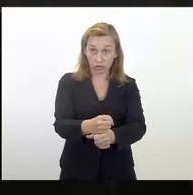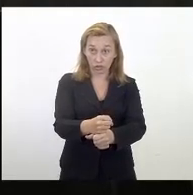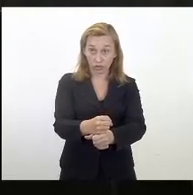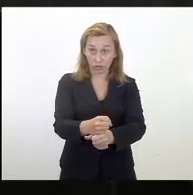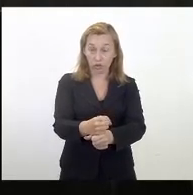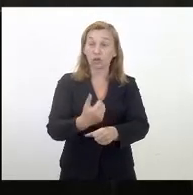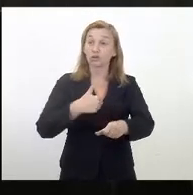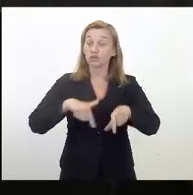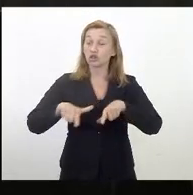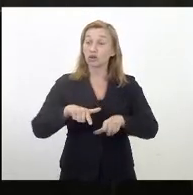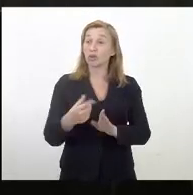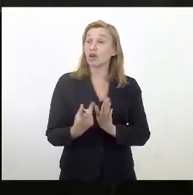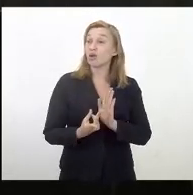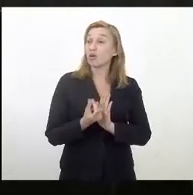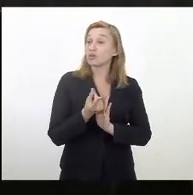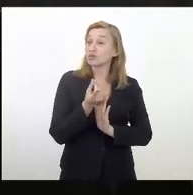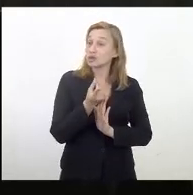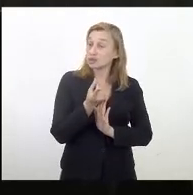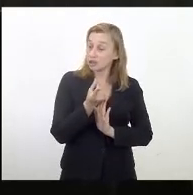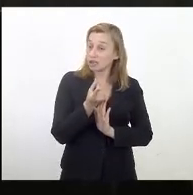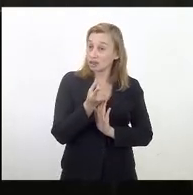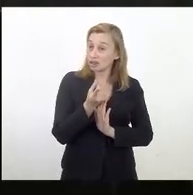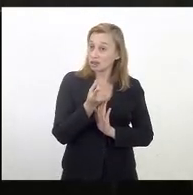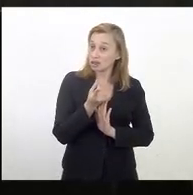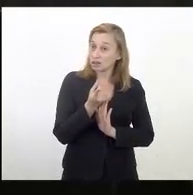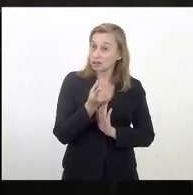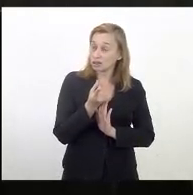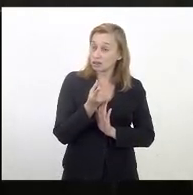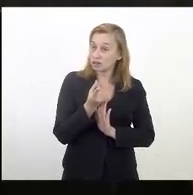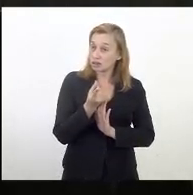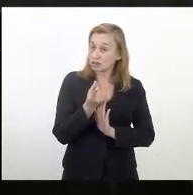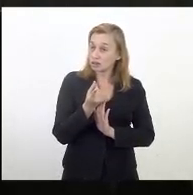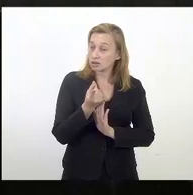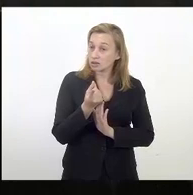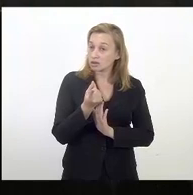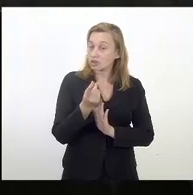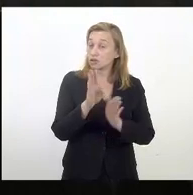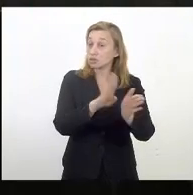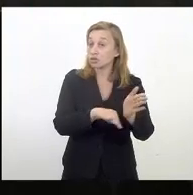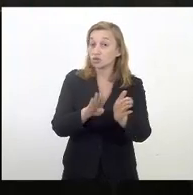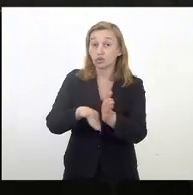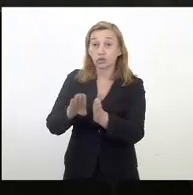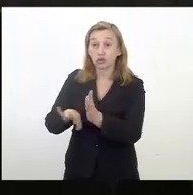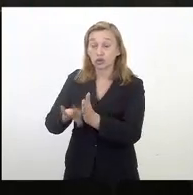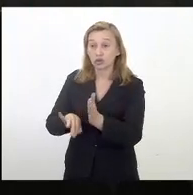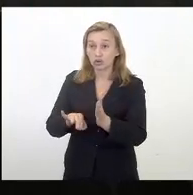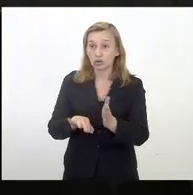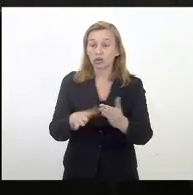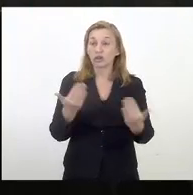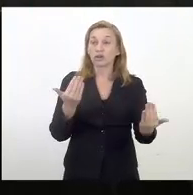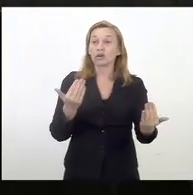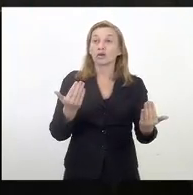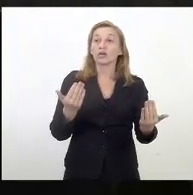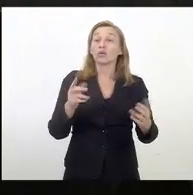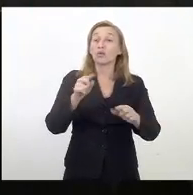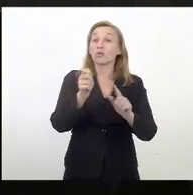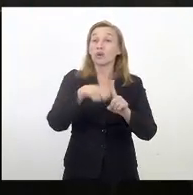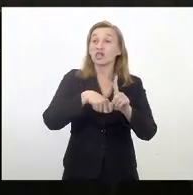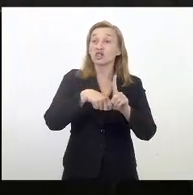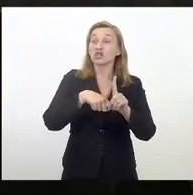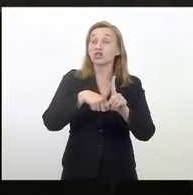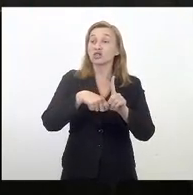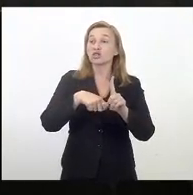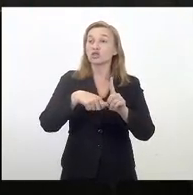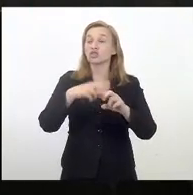execuções orçamentárias e receita e da despesa relativas ao mês de junho